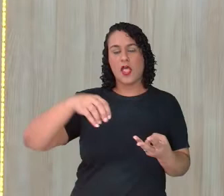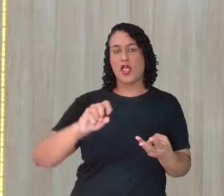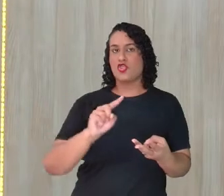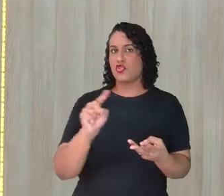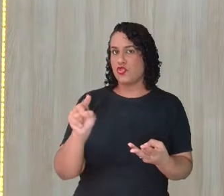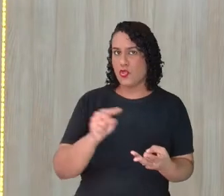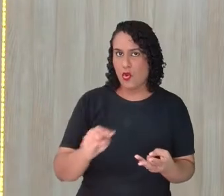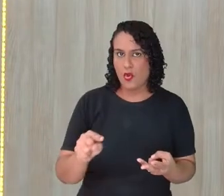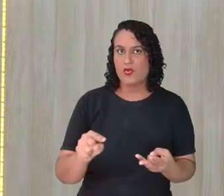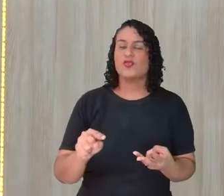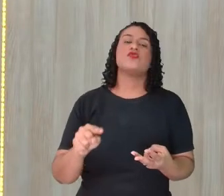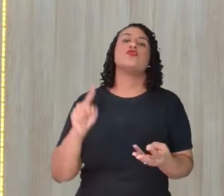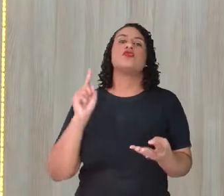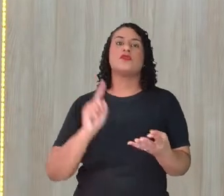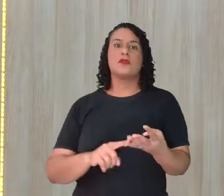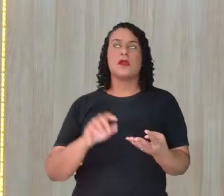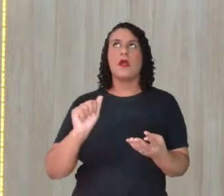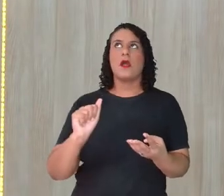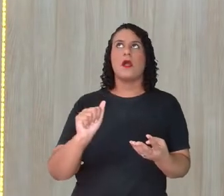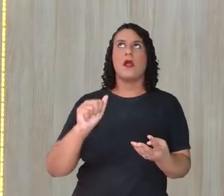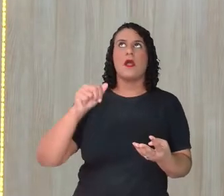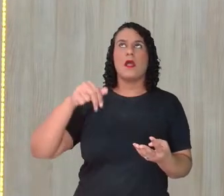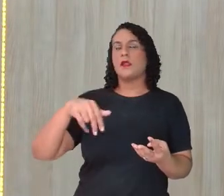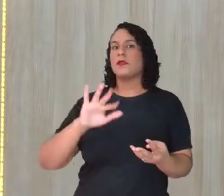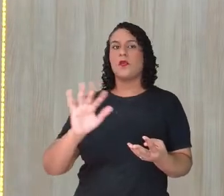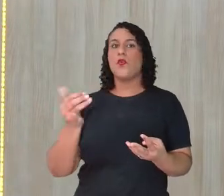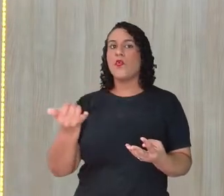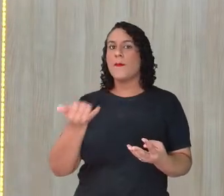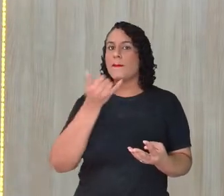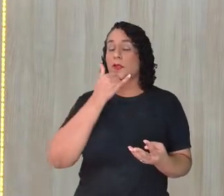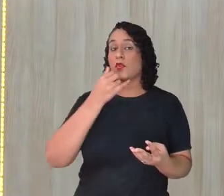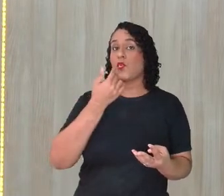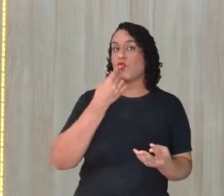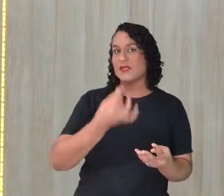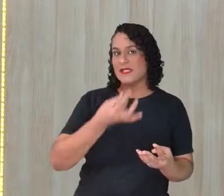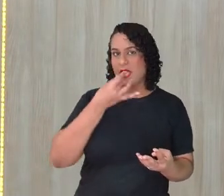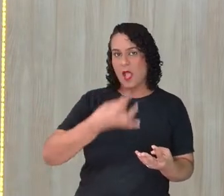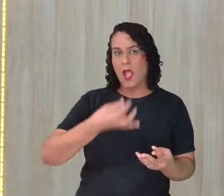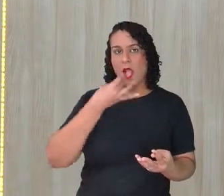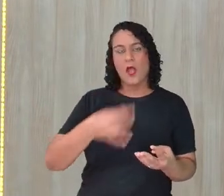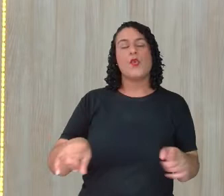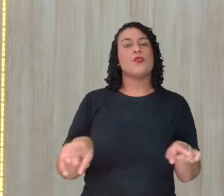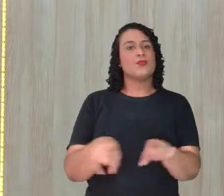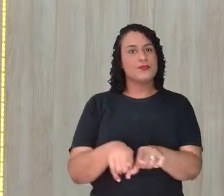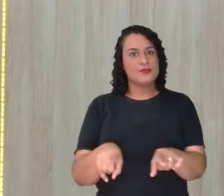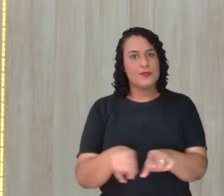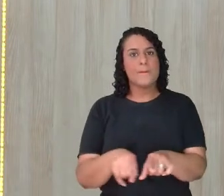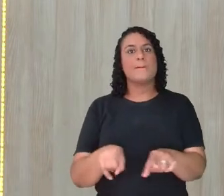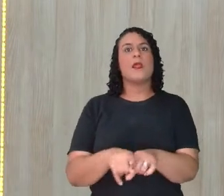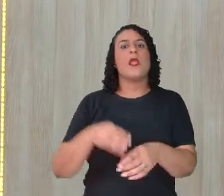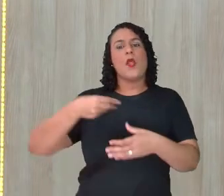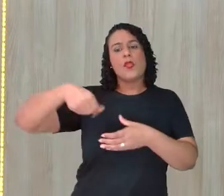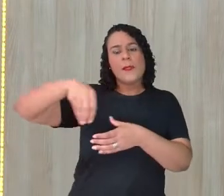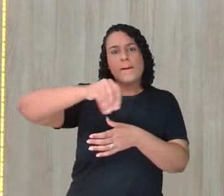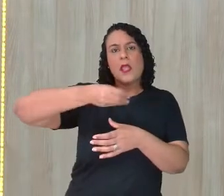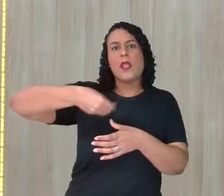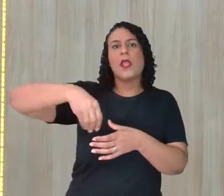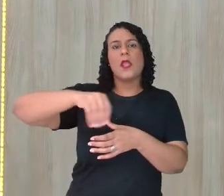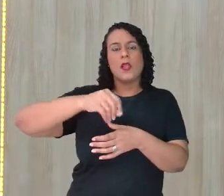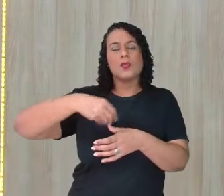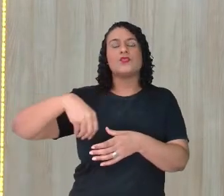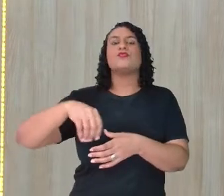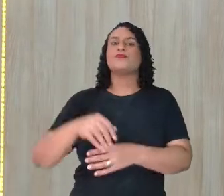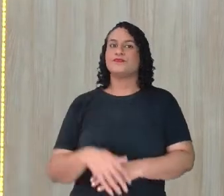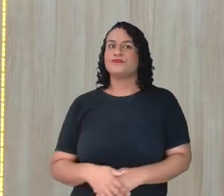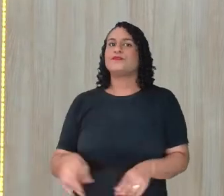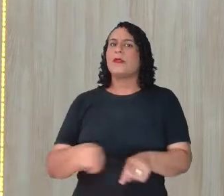certo? O anil, não, perdão, o sal também era uma especiaria, certo? Iam também em